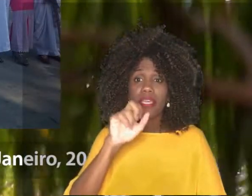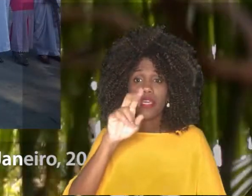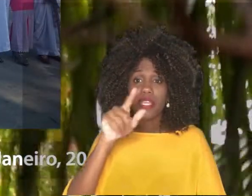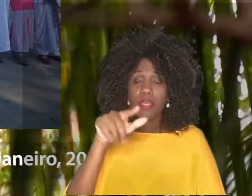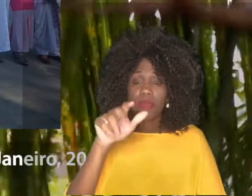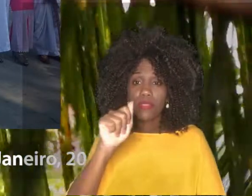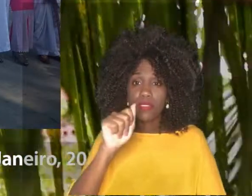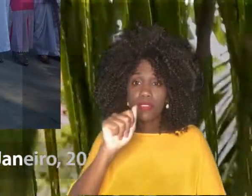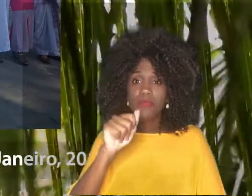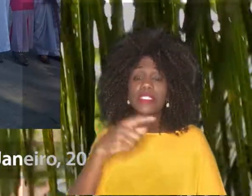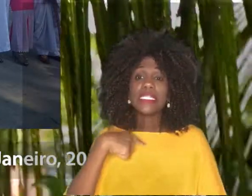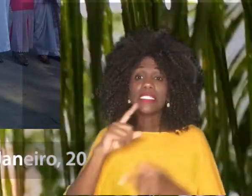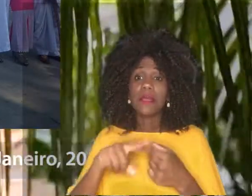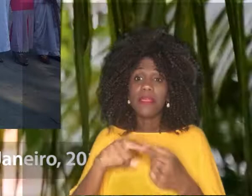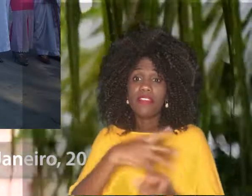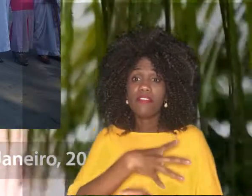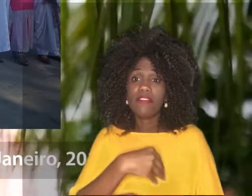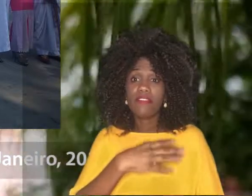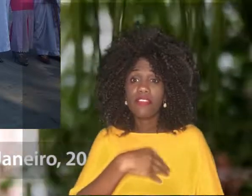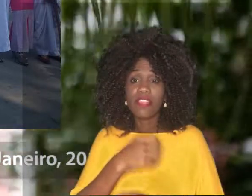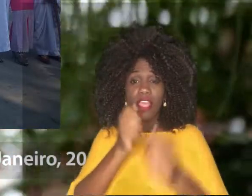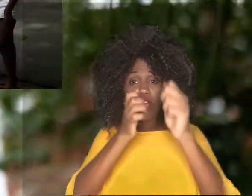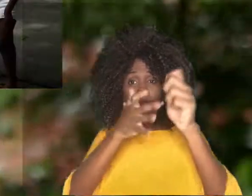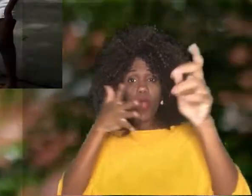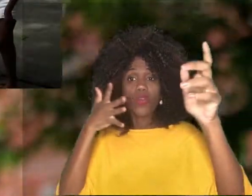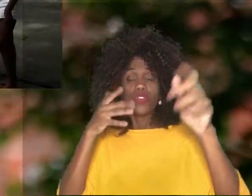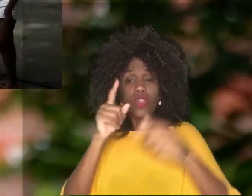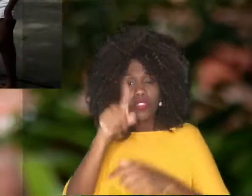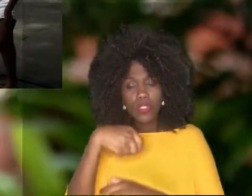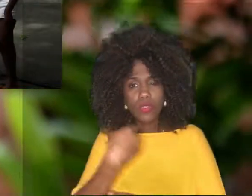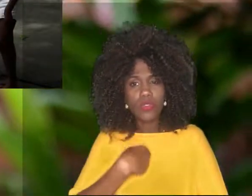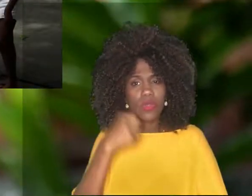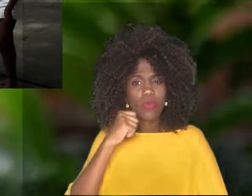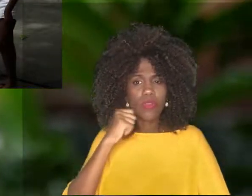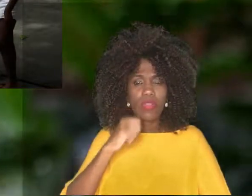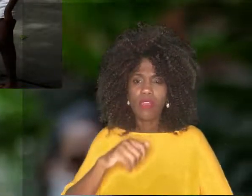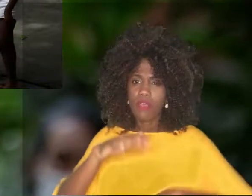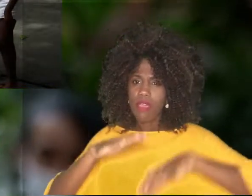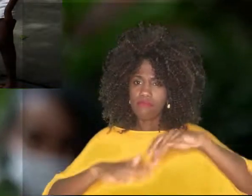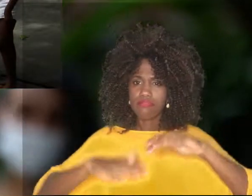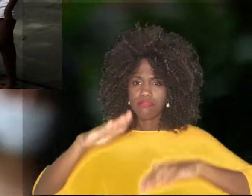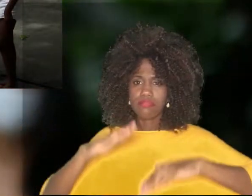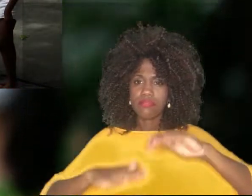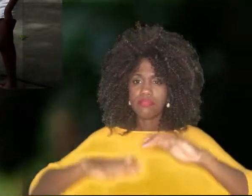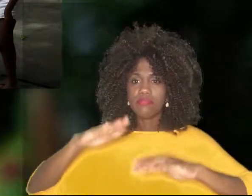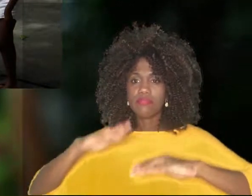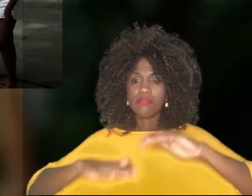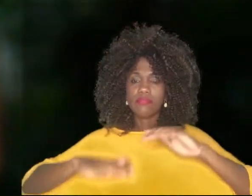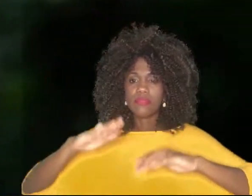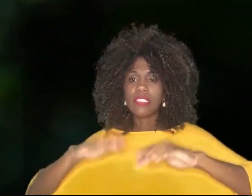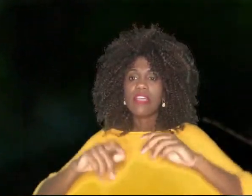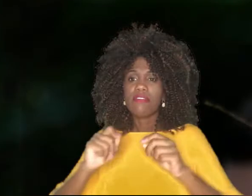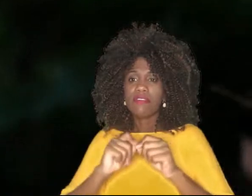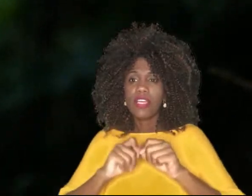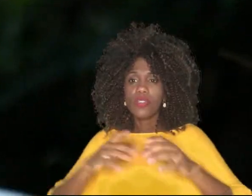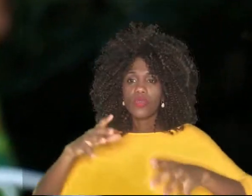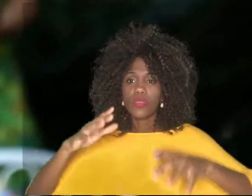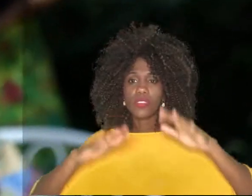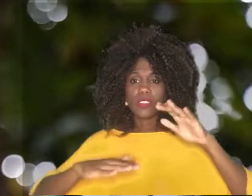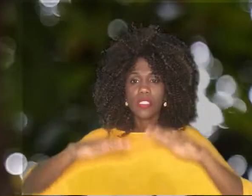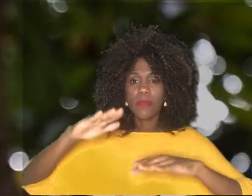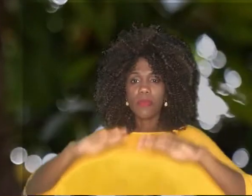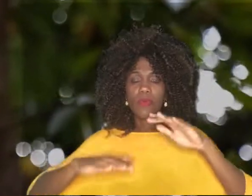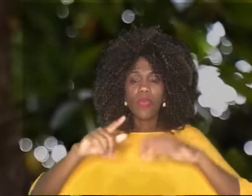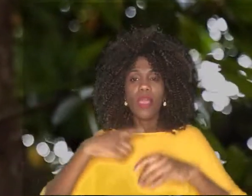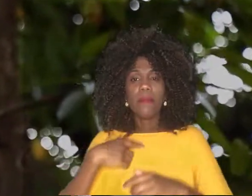Sou uma mulher ativista dentro da percussão, onde faço o tambor a minha linguagem com